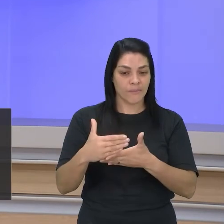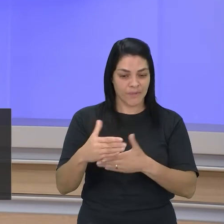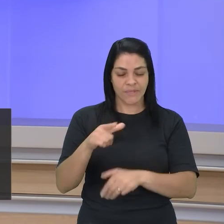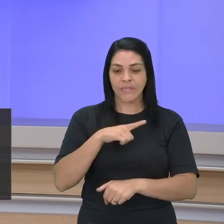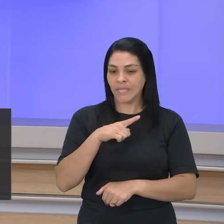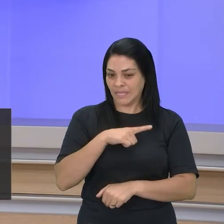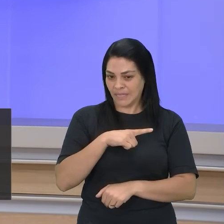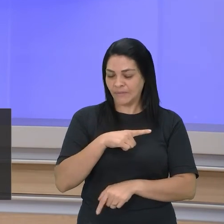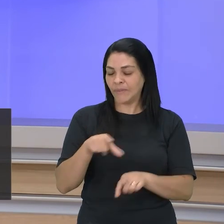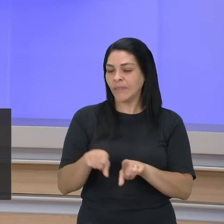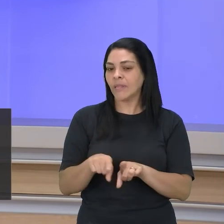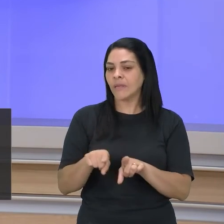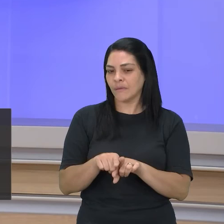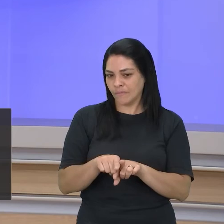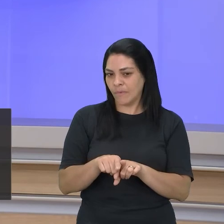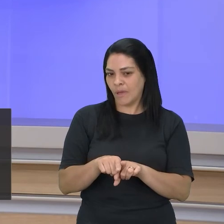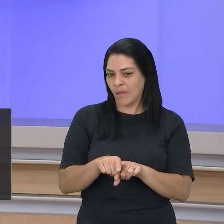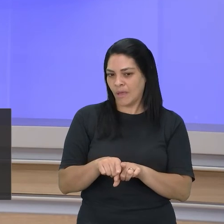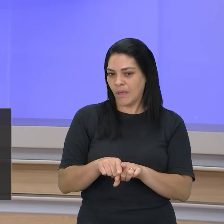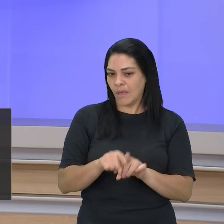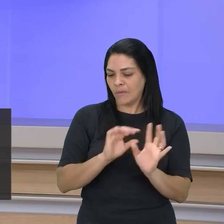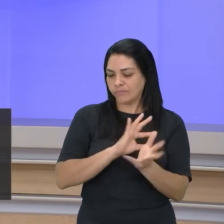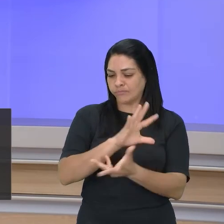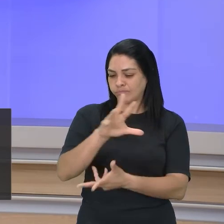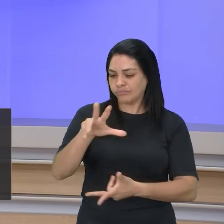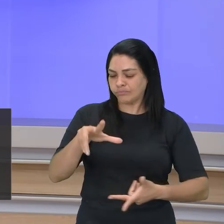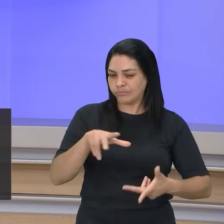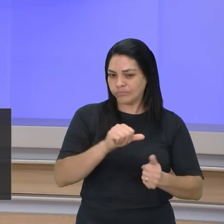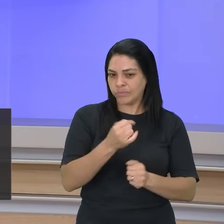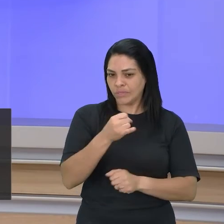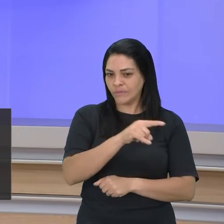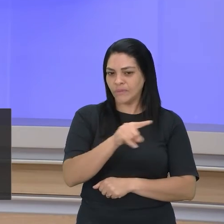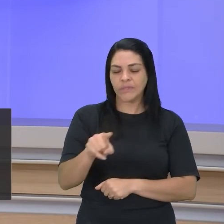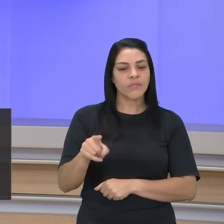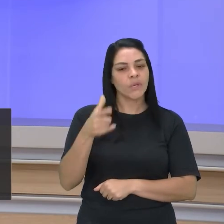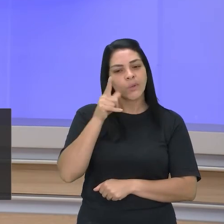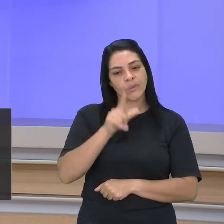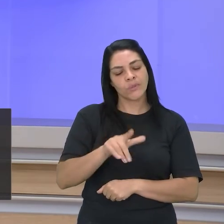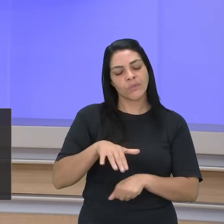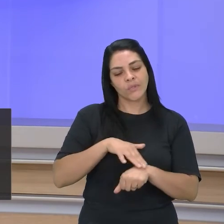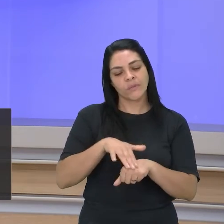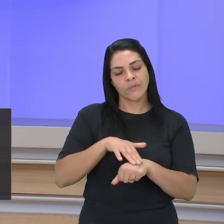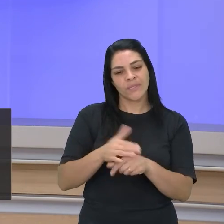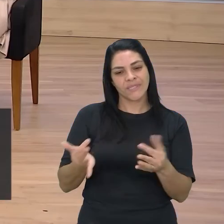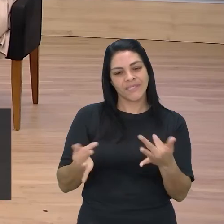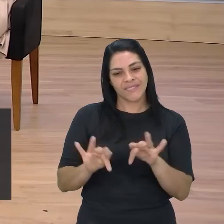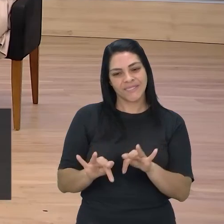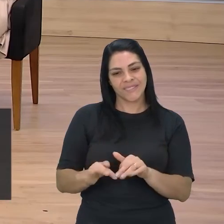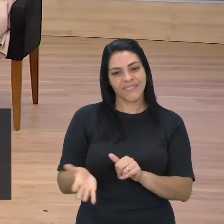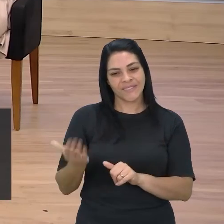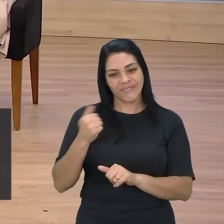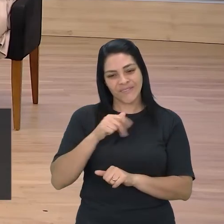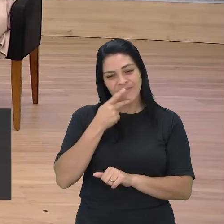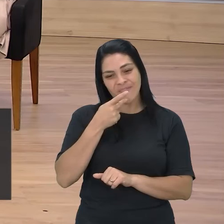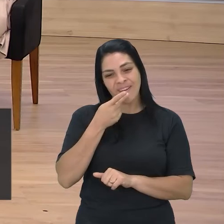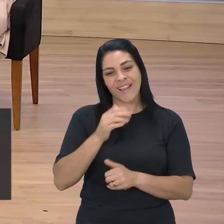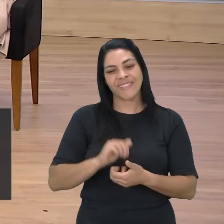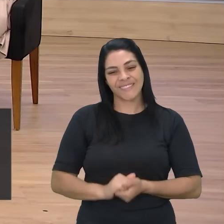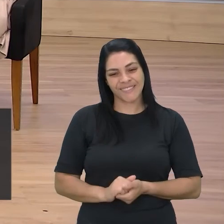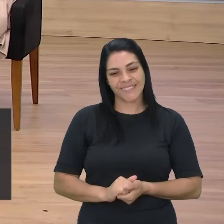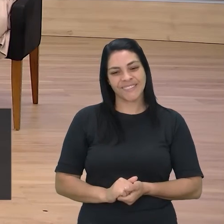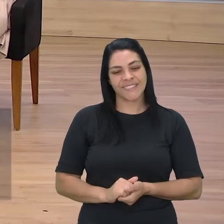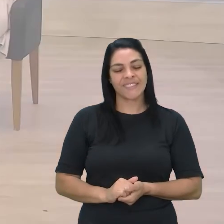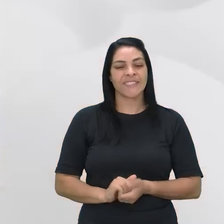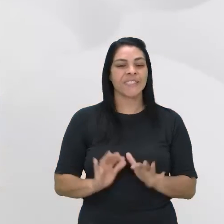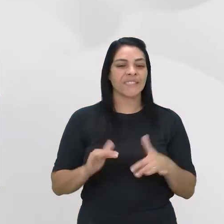iniciativas, inclusive no âmbito global, né? Então, se puder comentar agora nesse encerramento. Tá bom, vamos lá. Então, tem